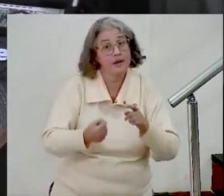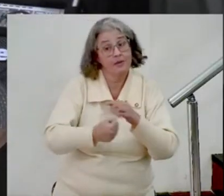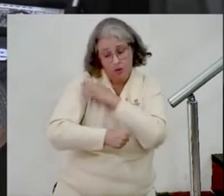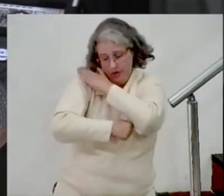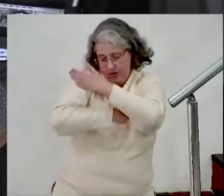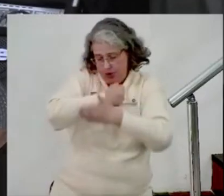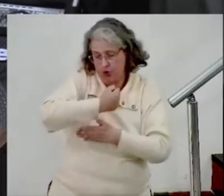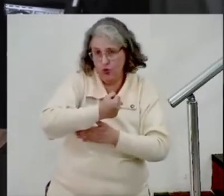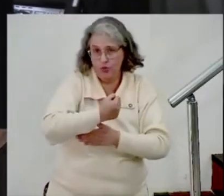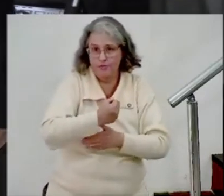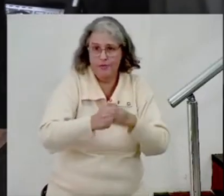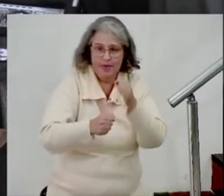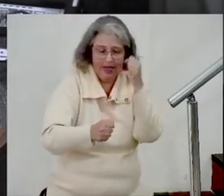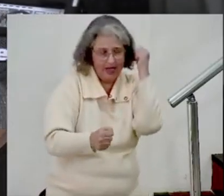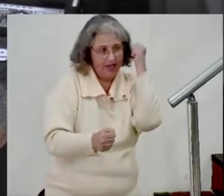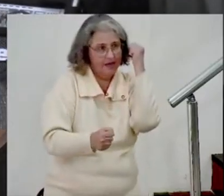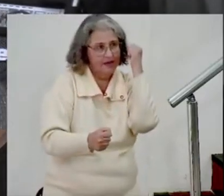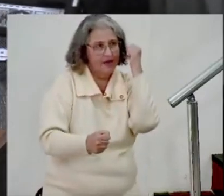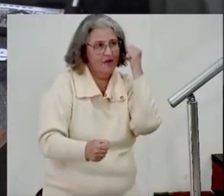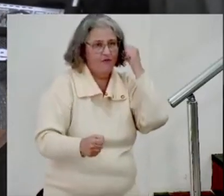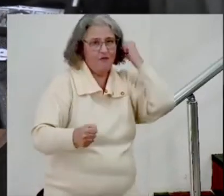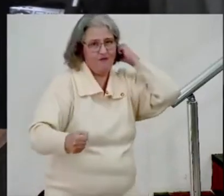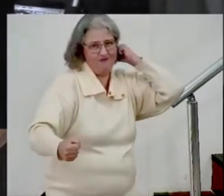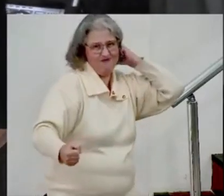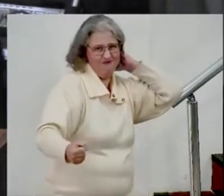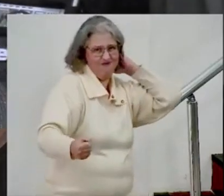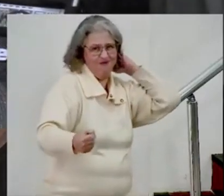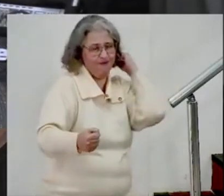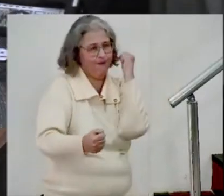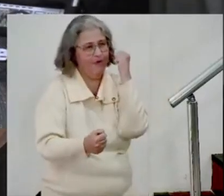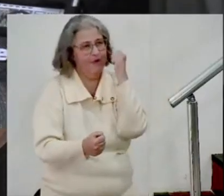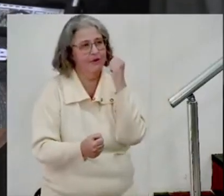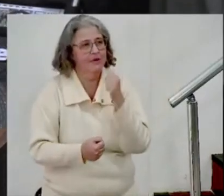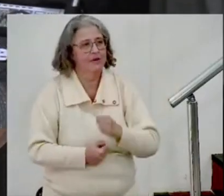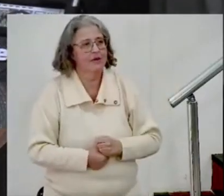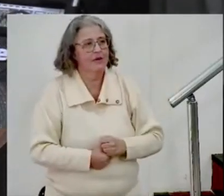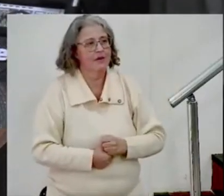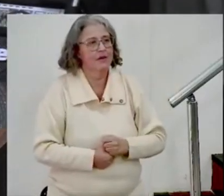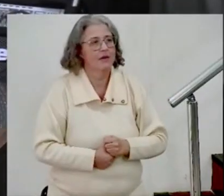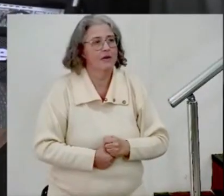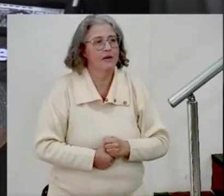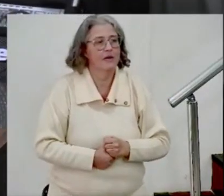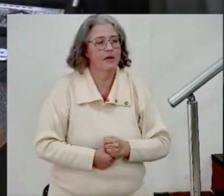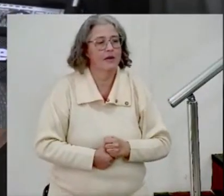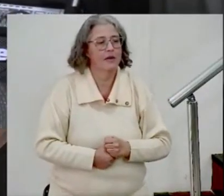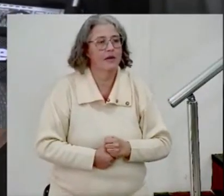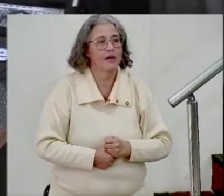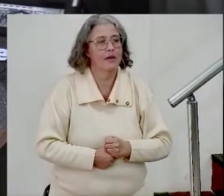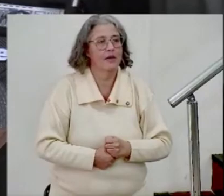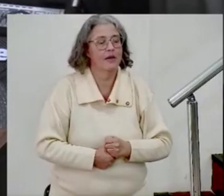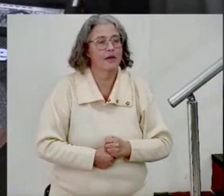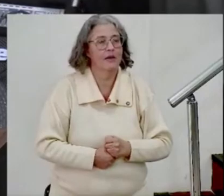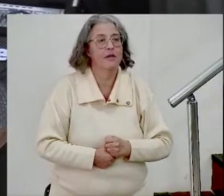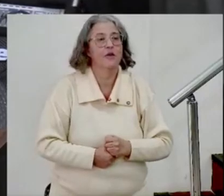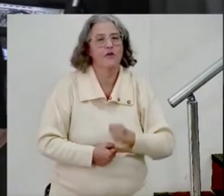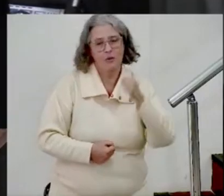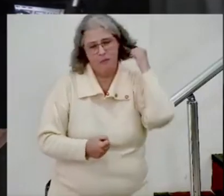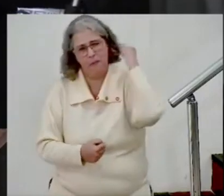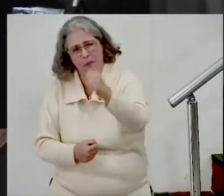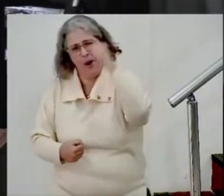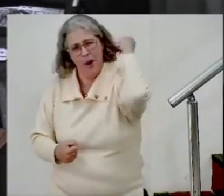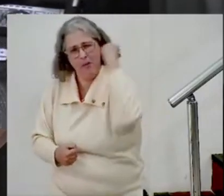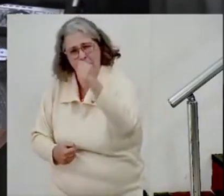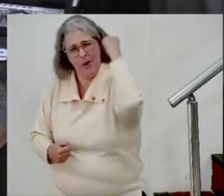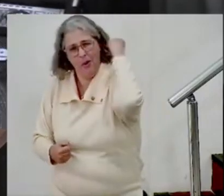e manda-os até a beira da muralha, porque eles vão começar a cavucar os tijolos da muralha, as pedras da muralha, para abrir